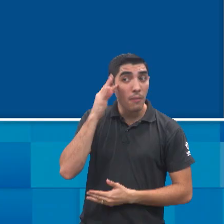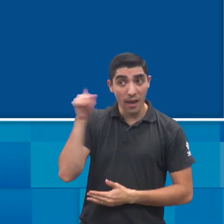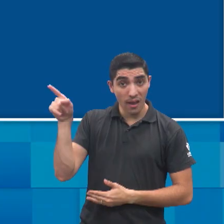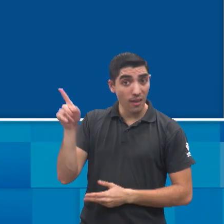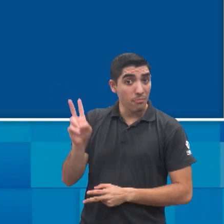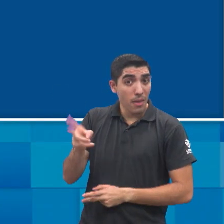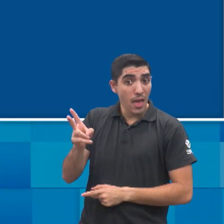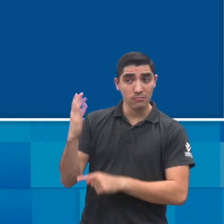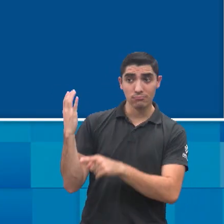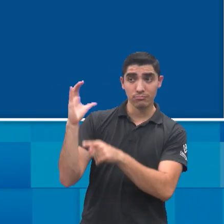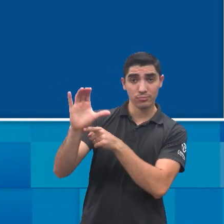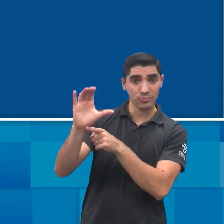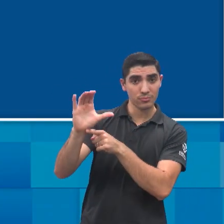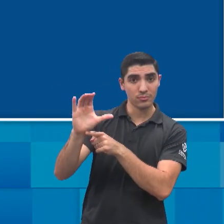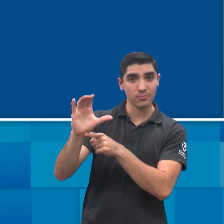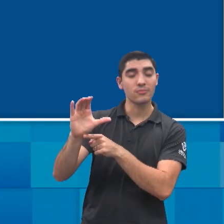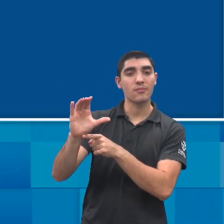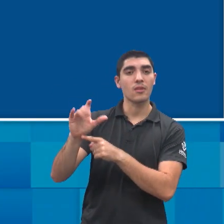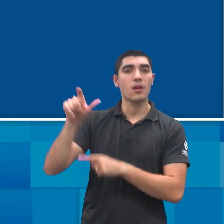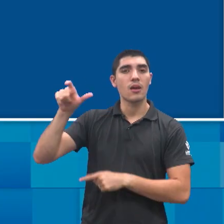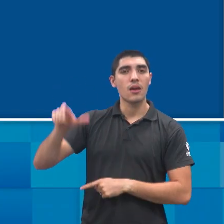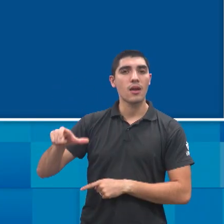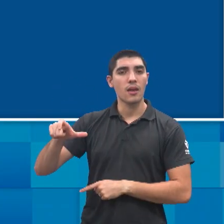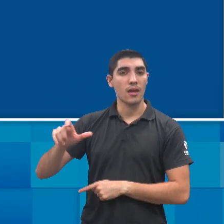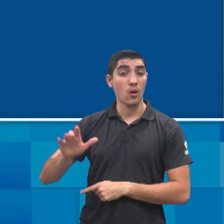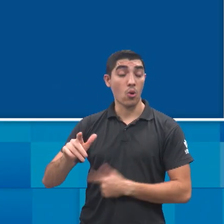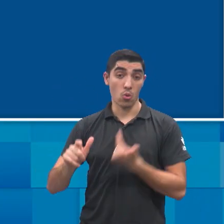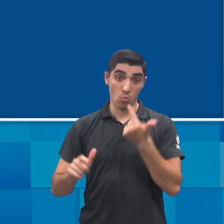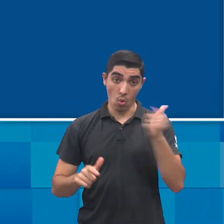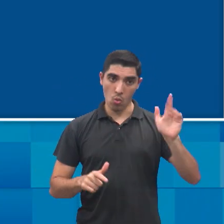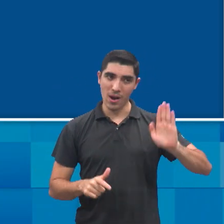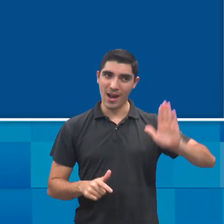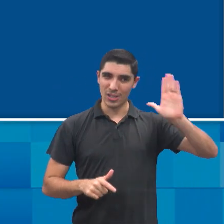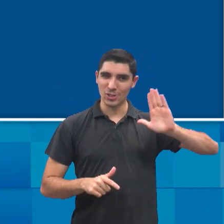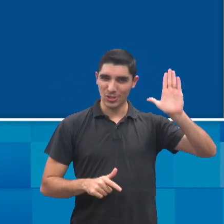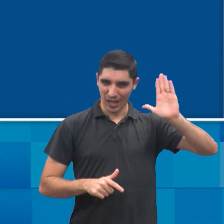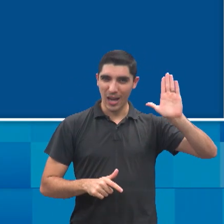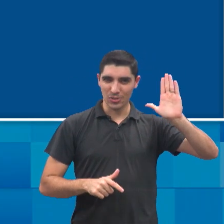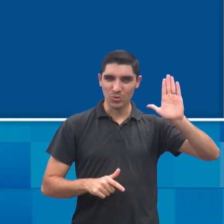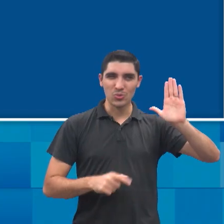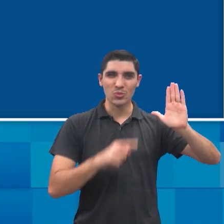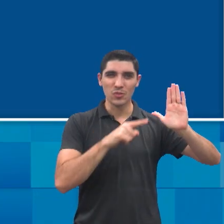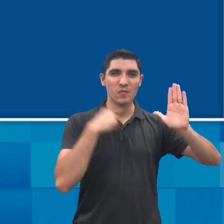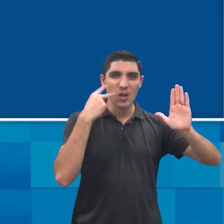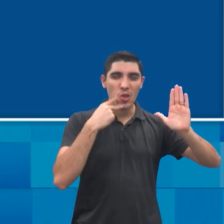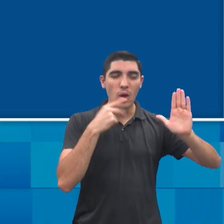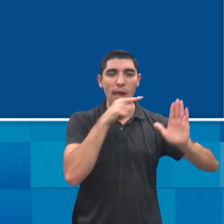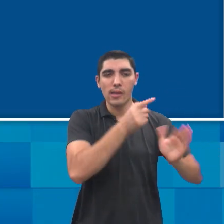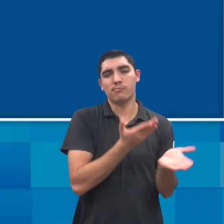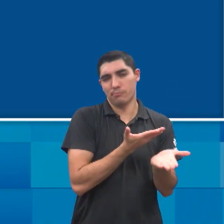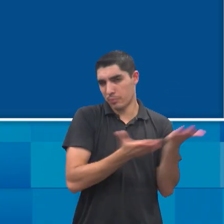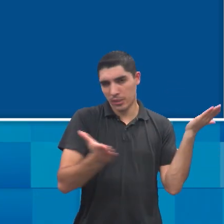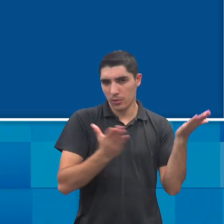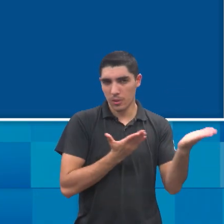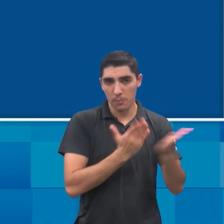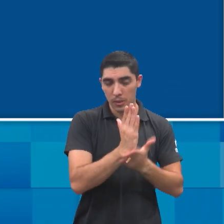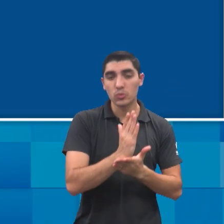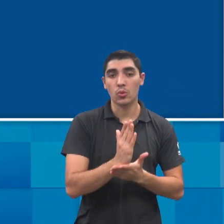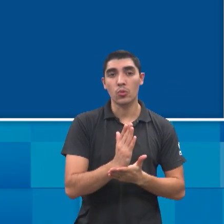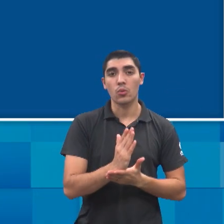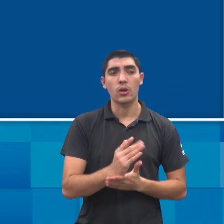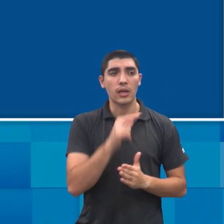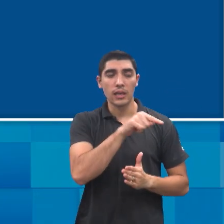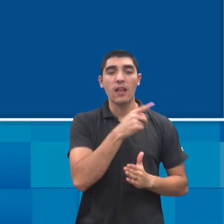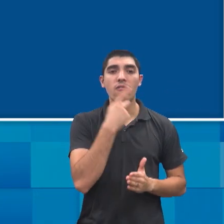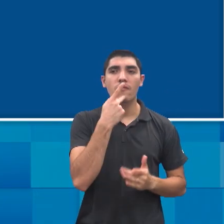candidato a vereador, perdeu a eleição em colaboração com este vereador que me antecedeu na tribuna. Então, a pergunta que eu